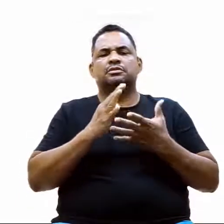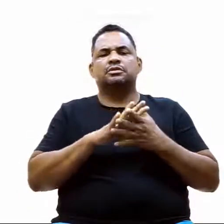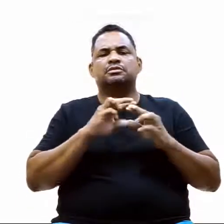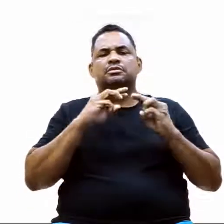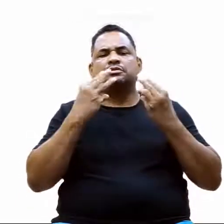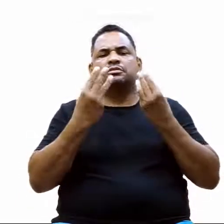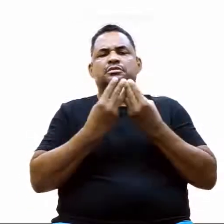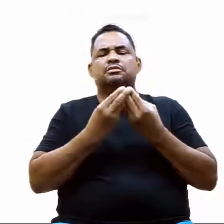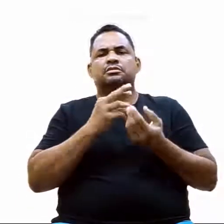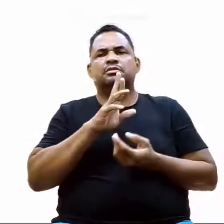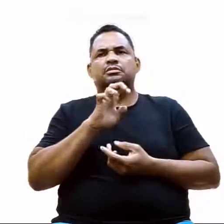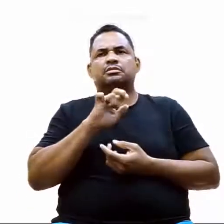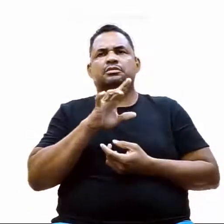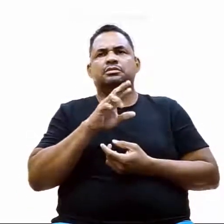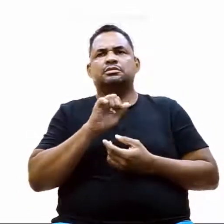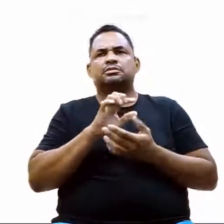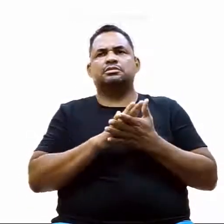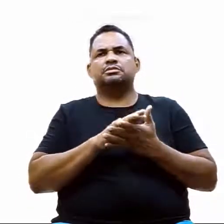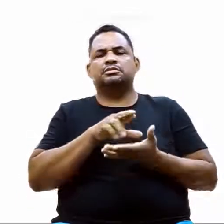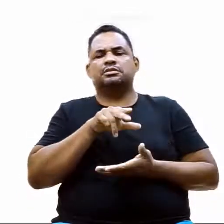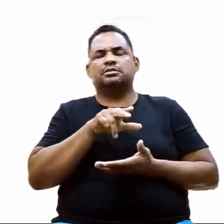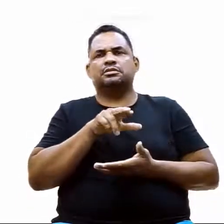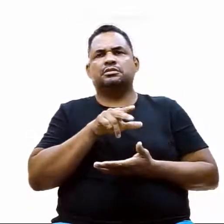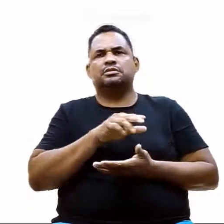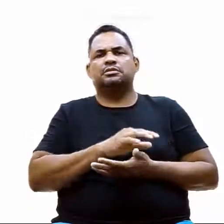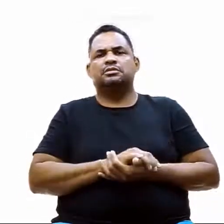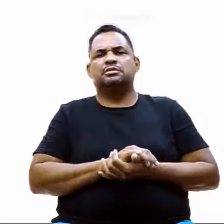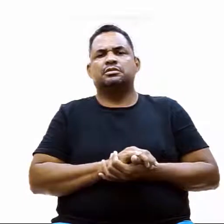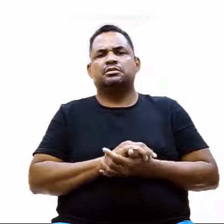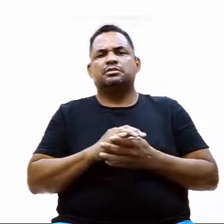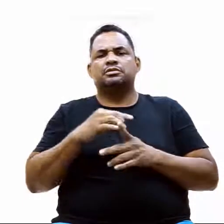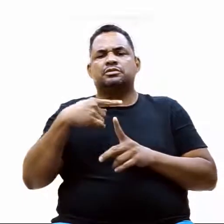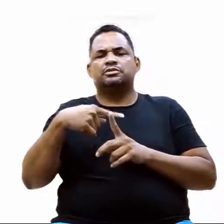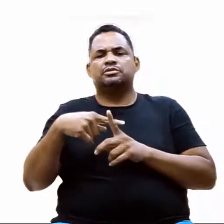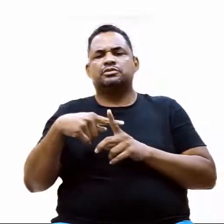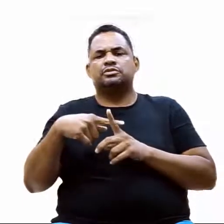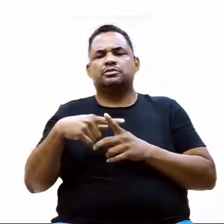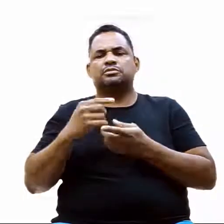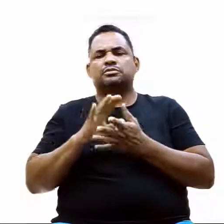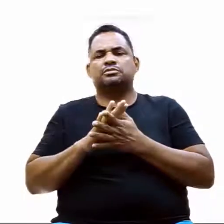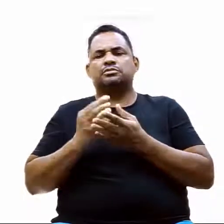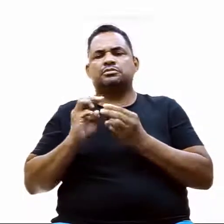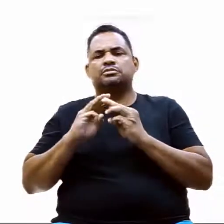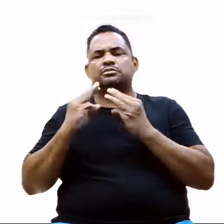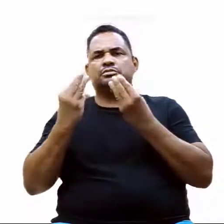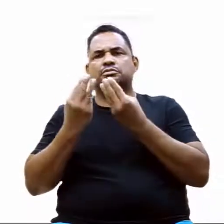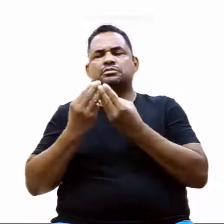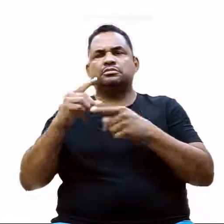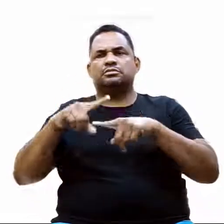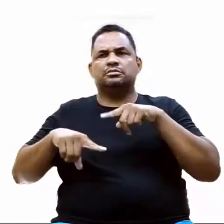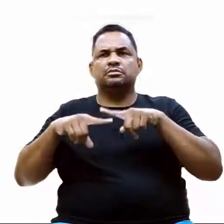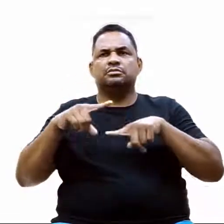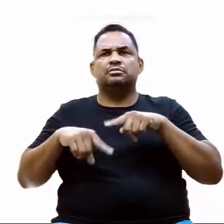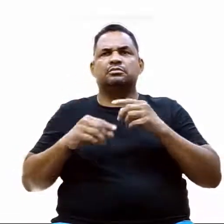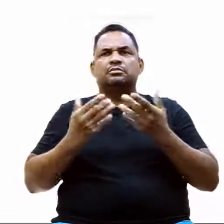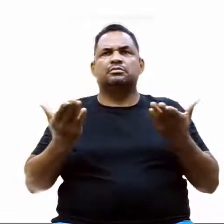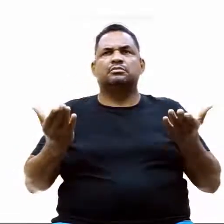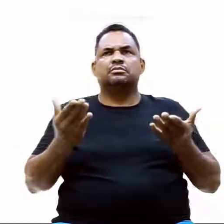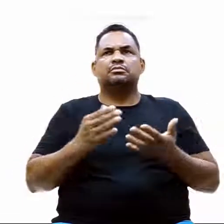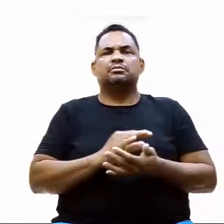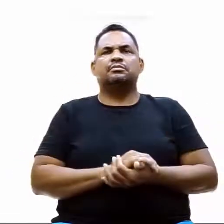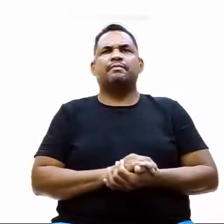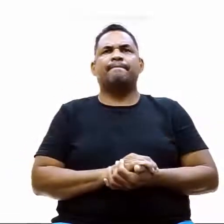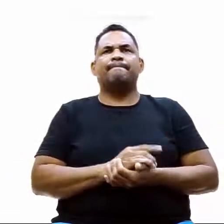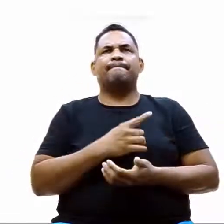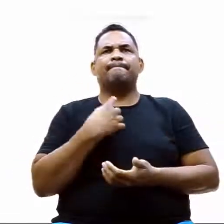é igual à soma das massas dos produtos, de forma que nós